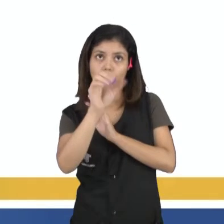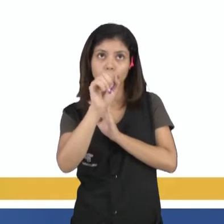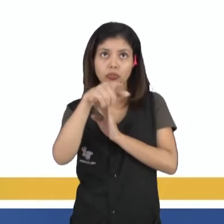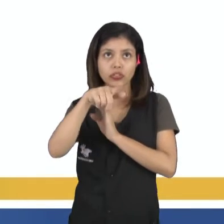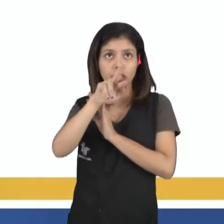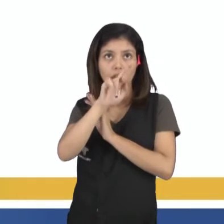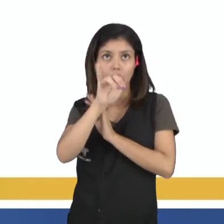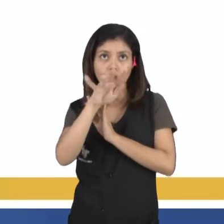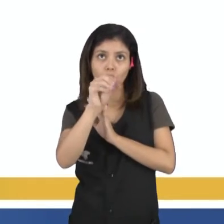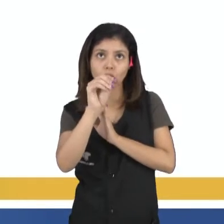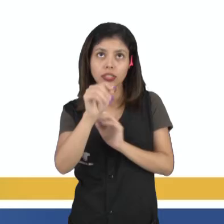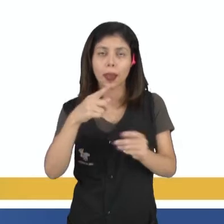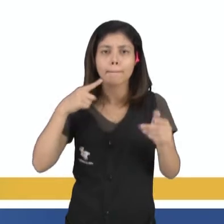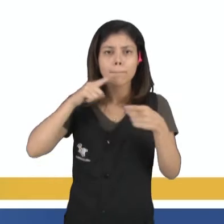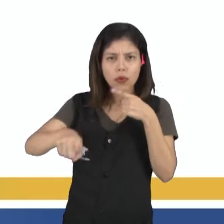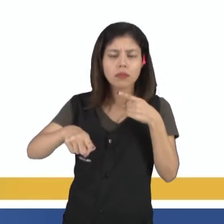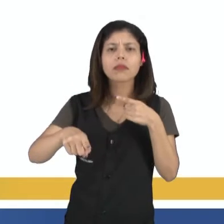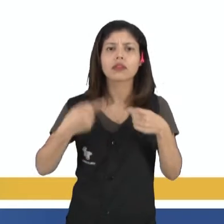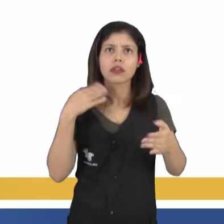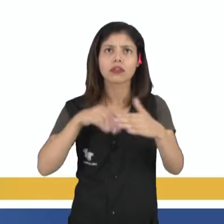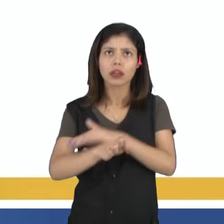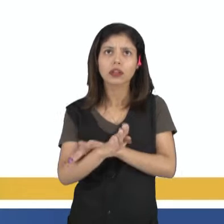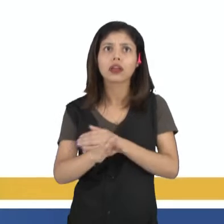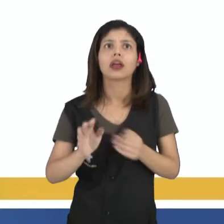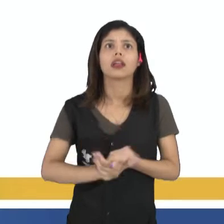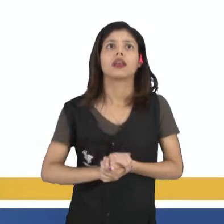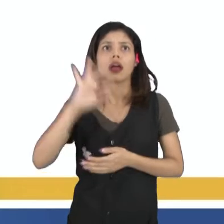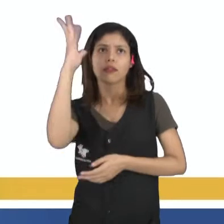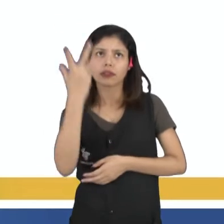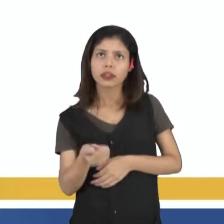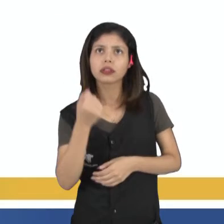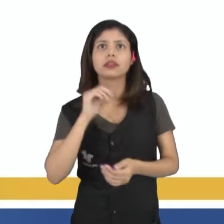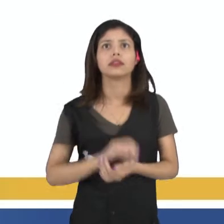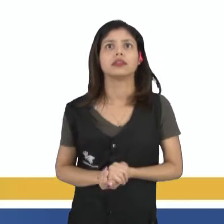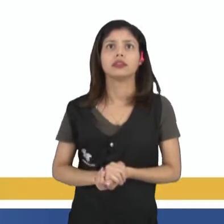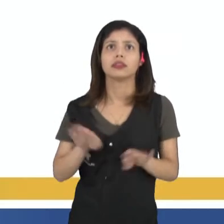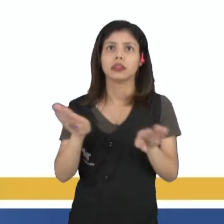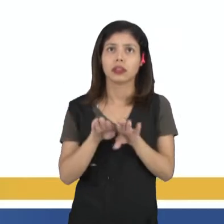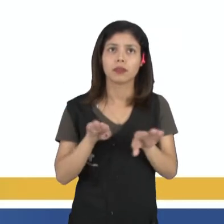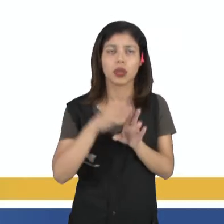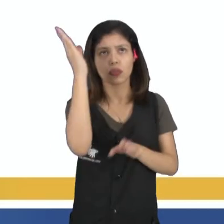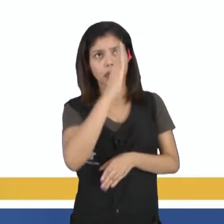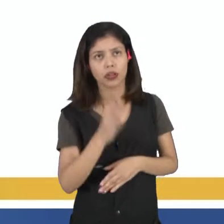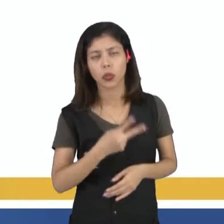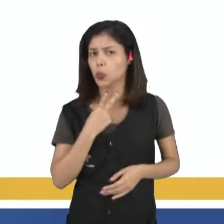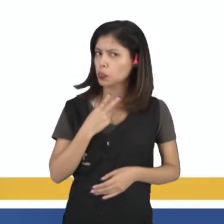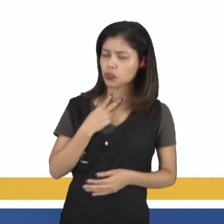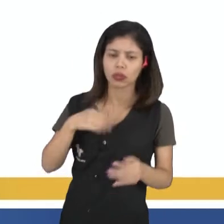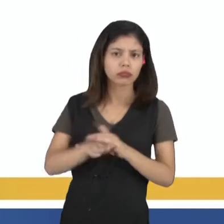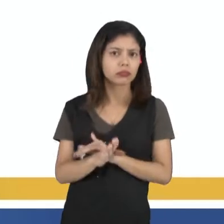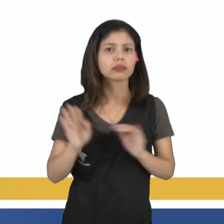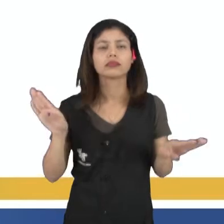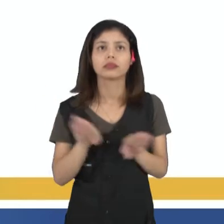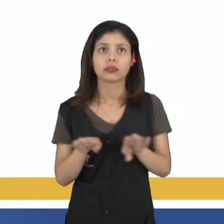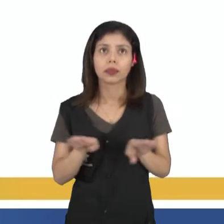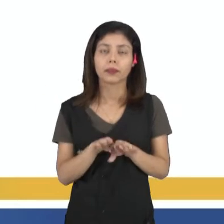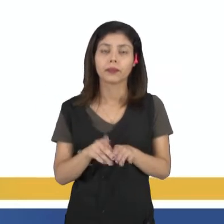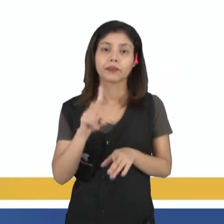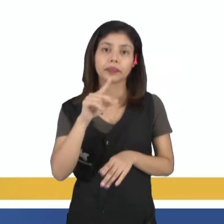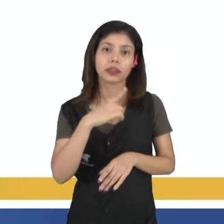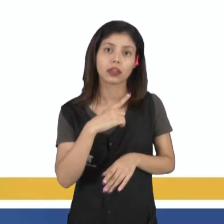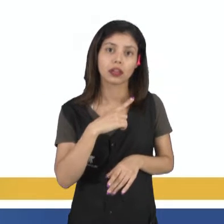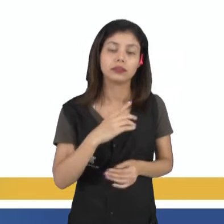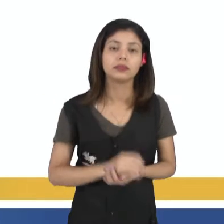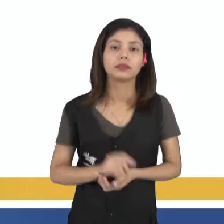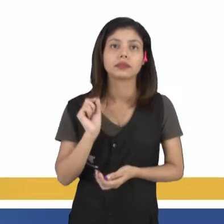entrada do de homens escravizados africanos escravizados no Brasil a e isso a gente